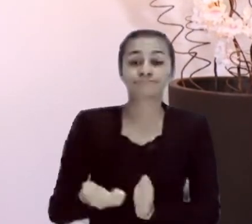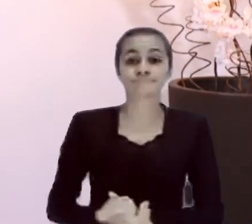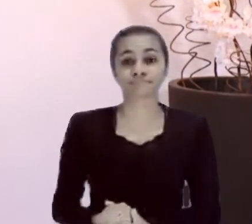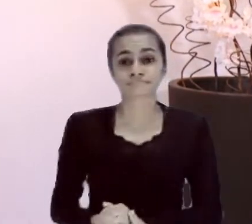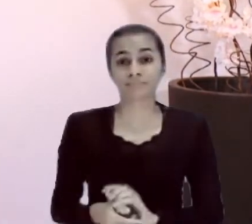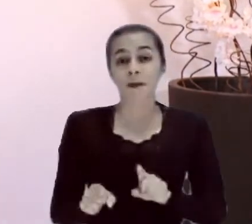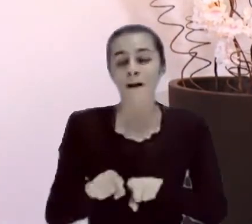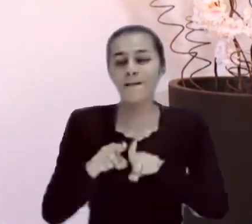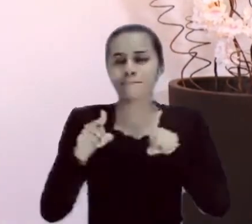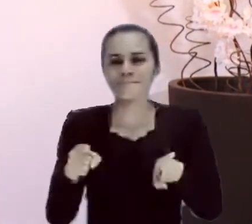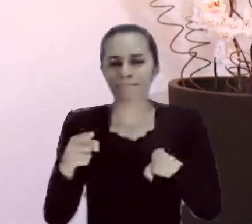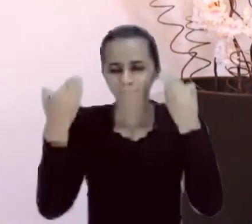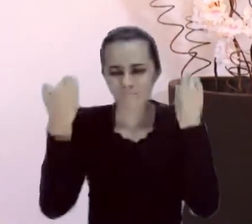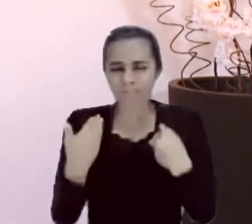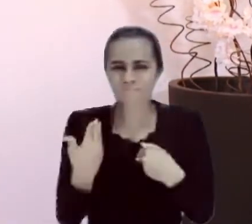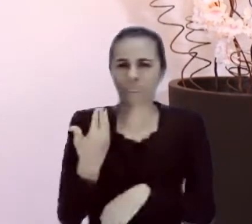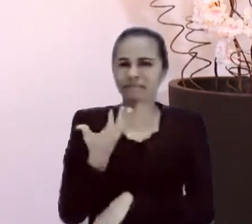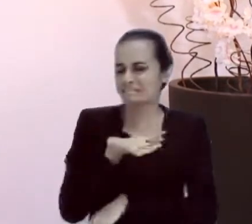é triste.